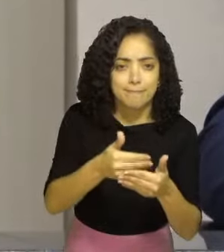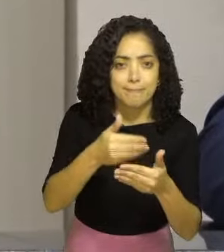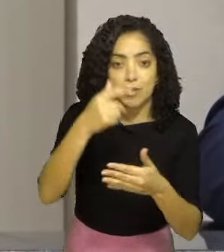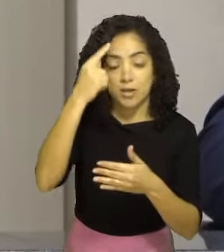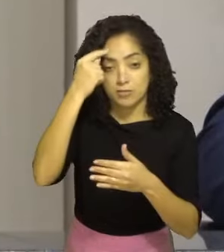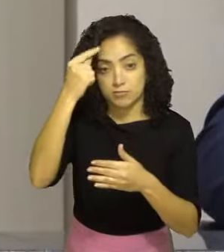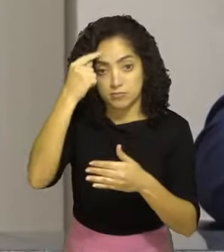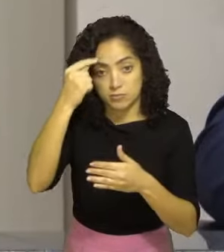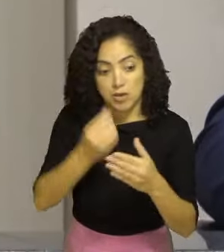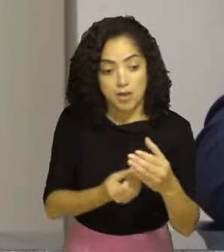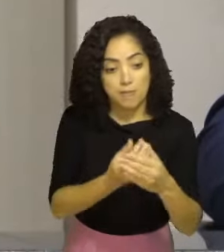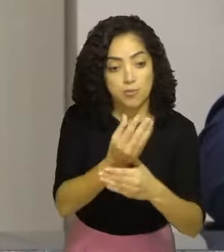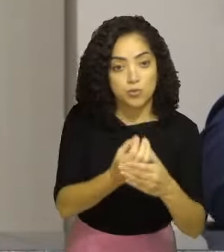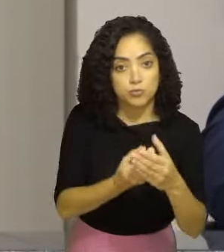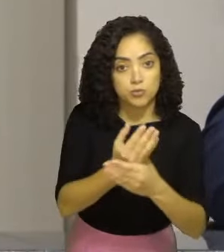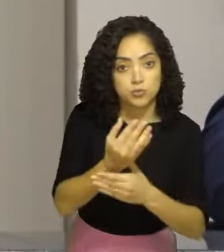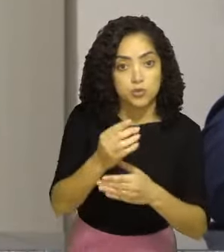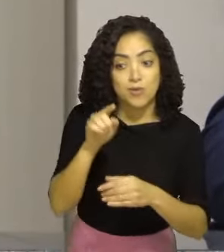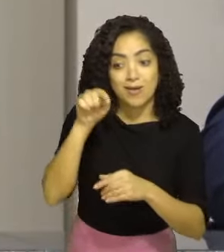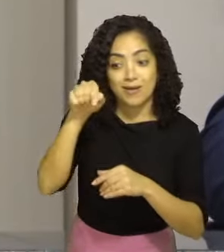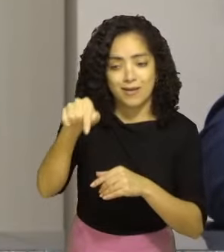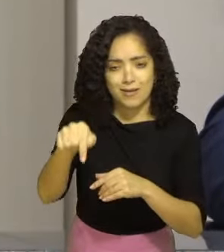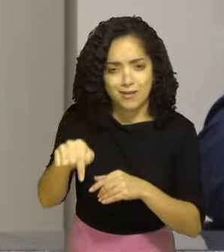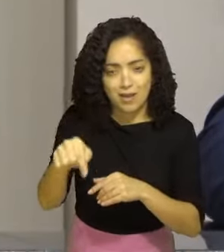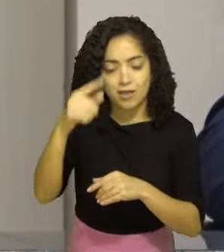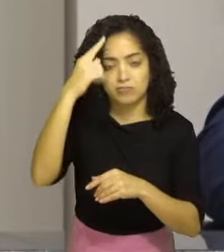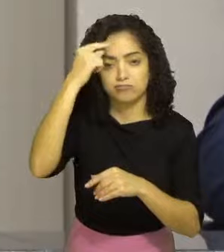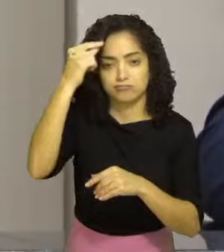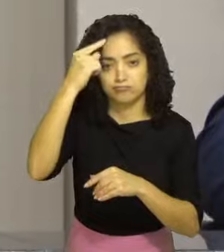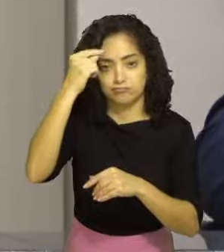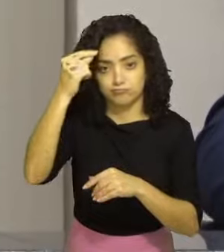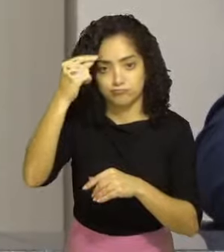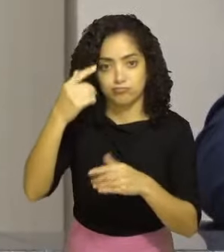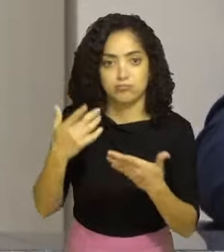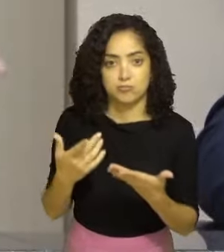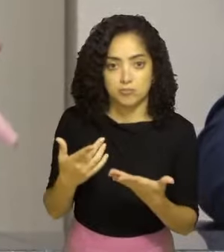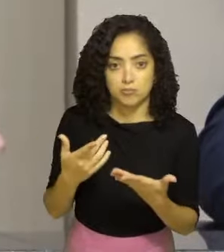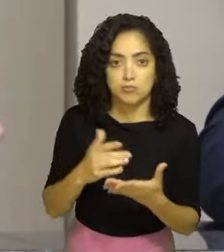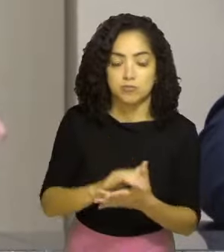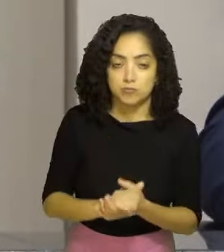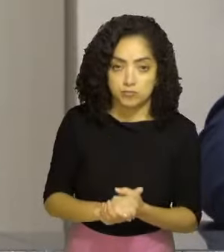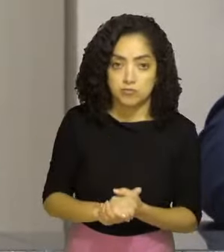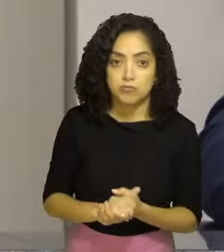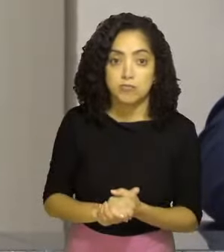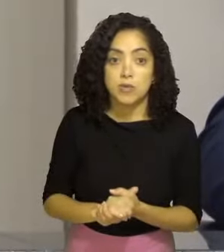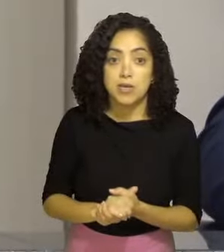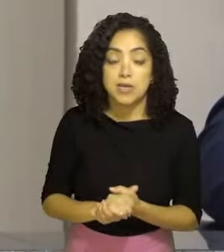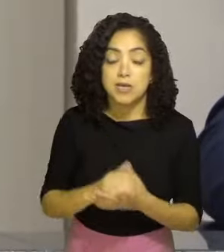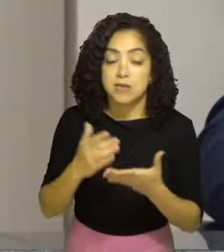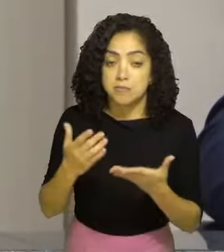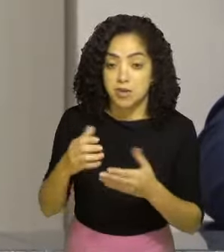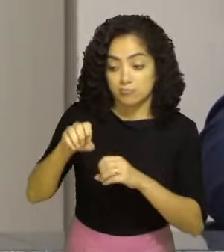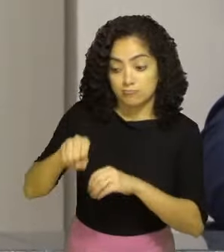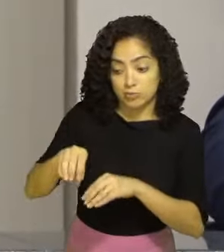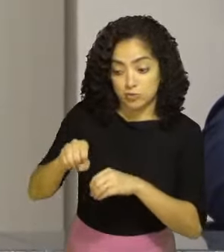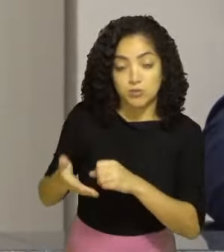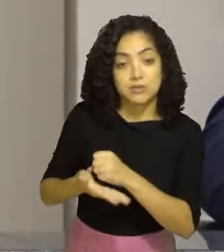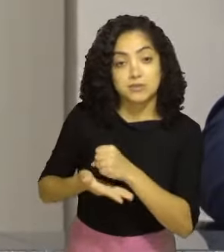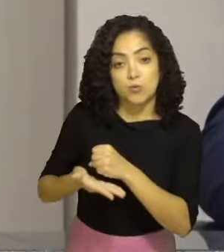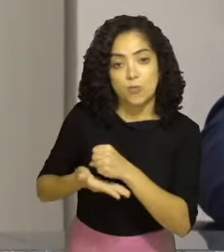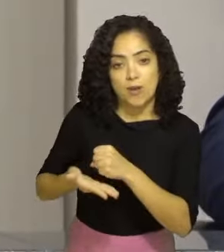a produção lá do ensino superior, da estrito e escrito senso, para a educação